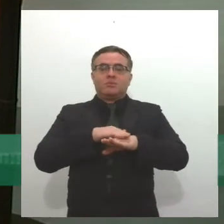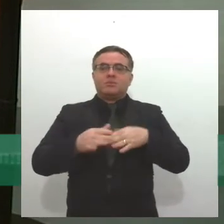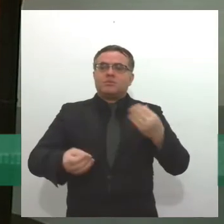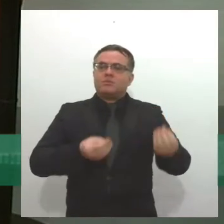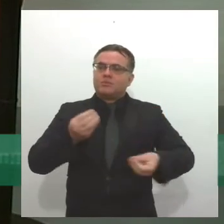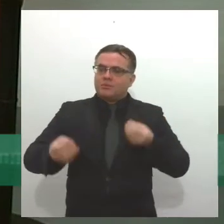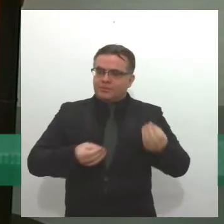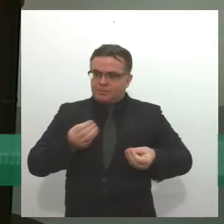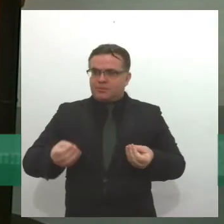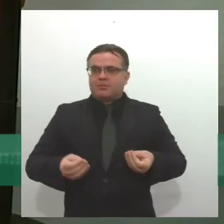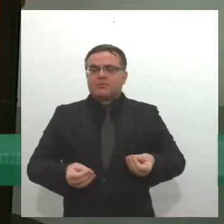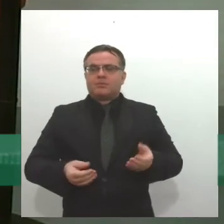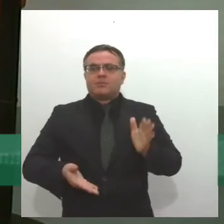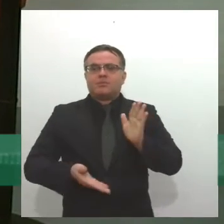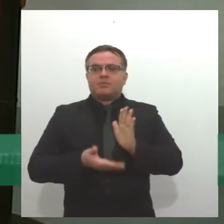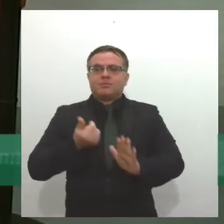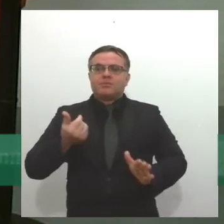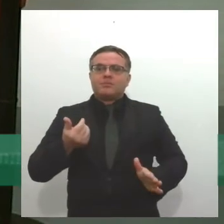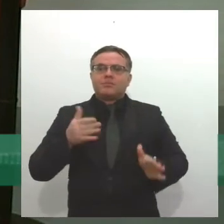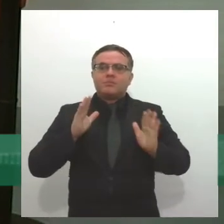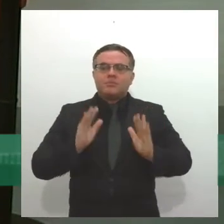sentido de absorver.